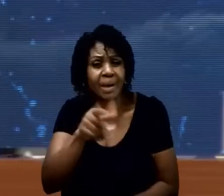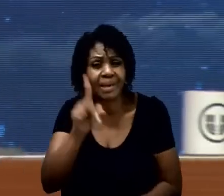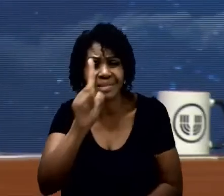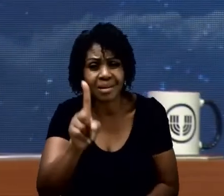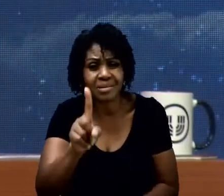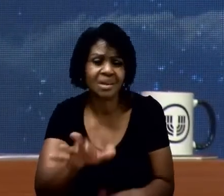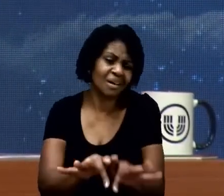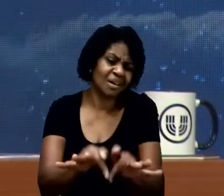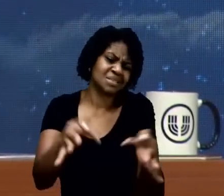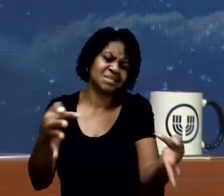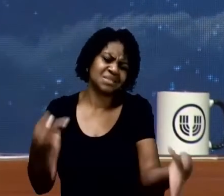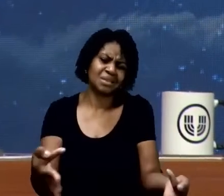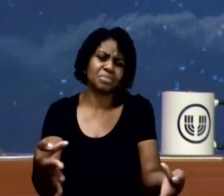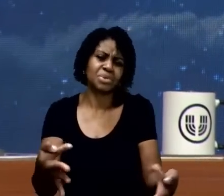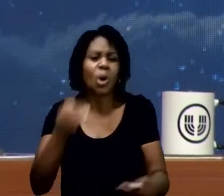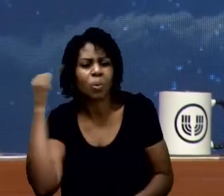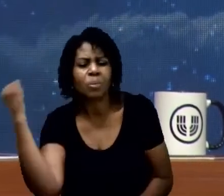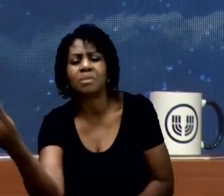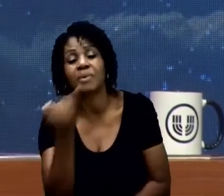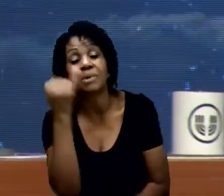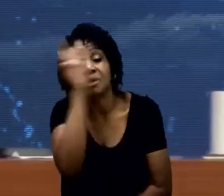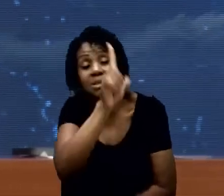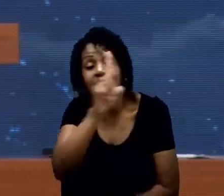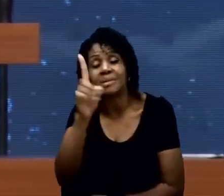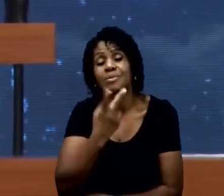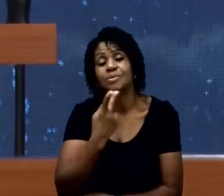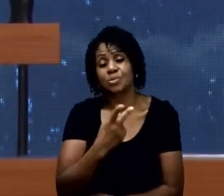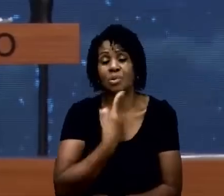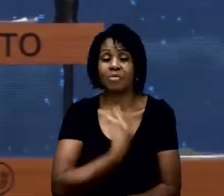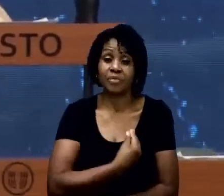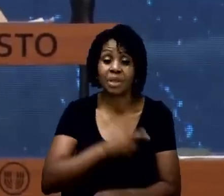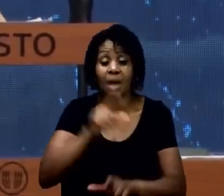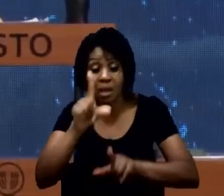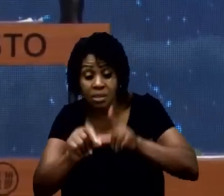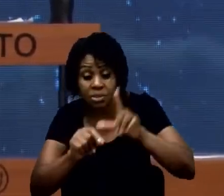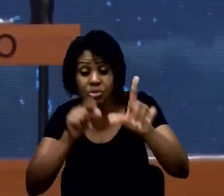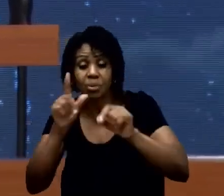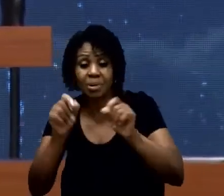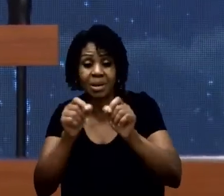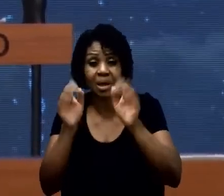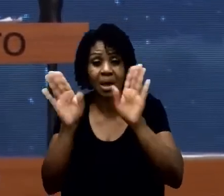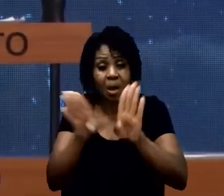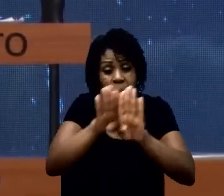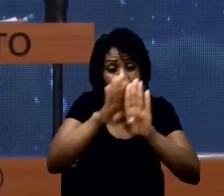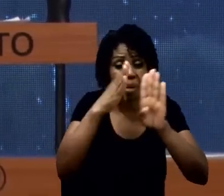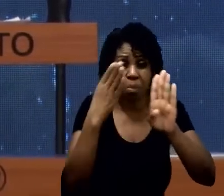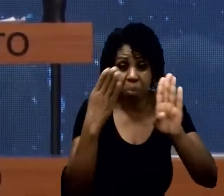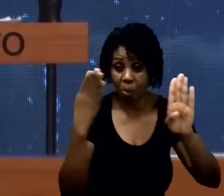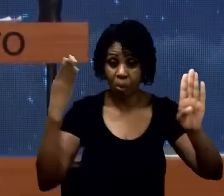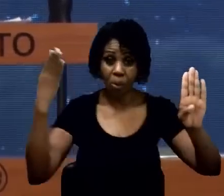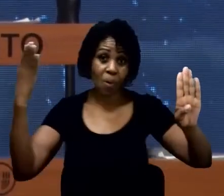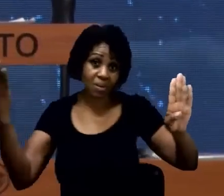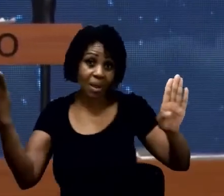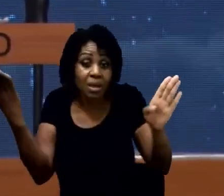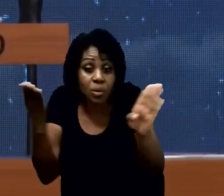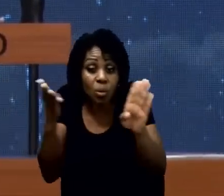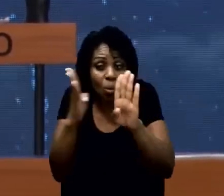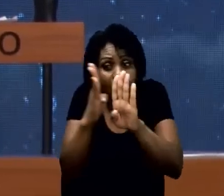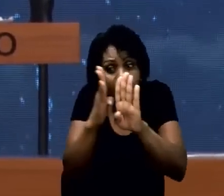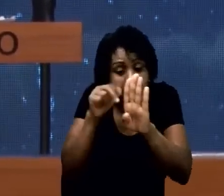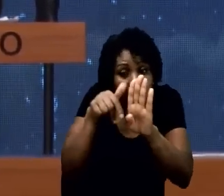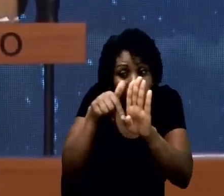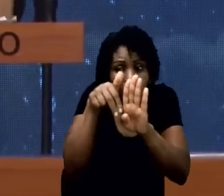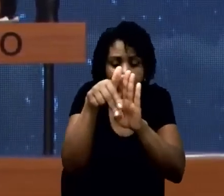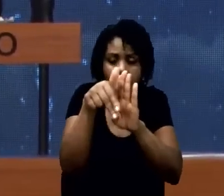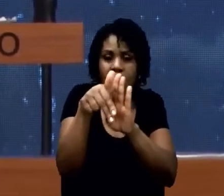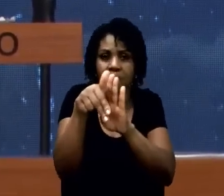essencial é Deus na sua vida. Hoje você tem que escolher entre porta larga e porta estreita. Você tem que escolher